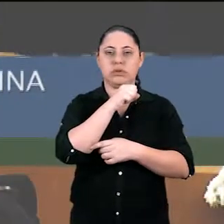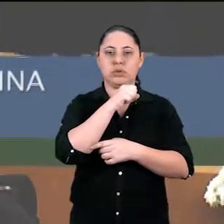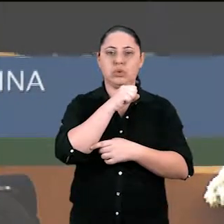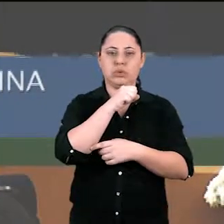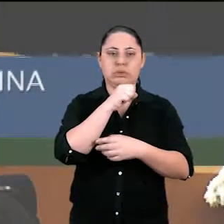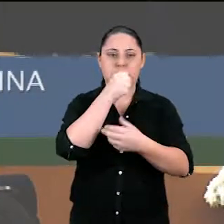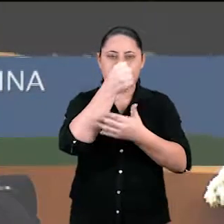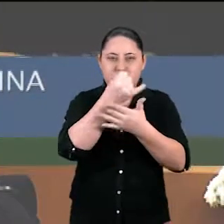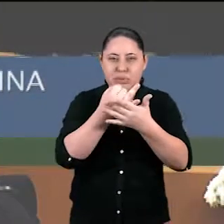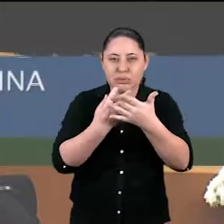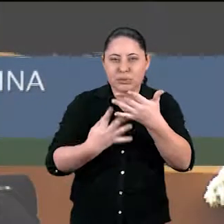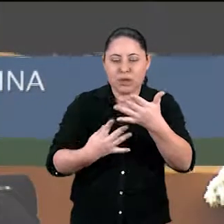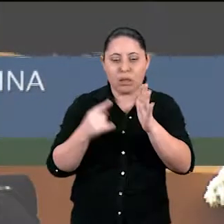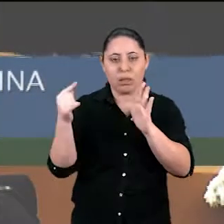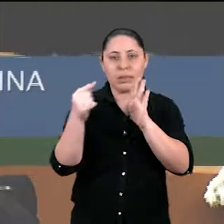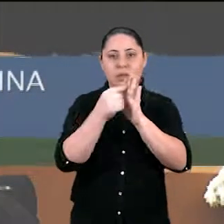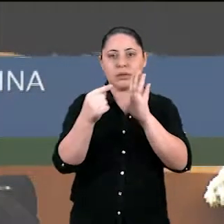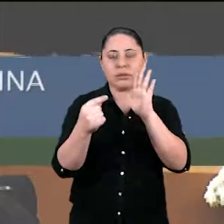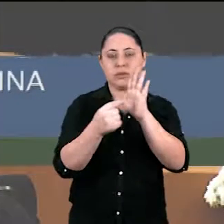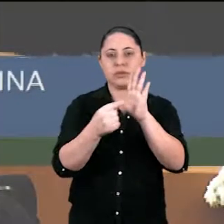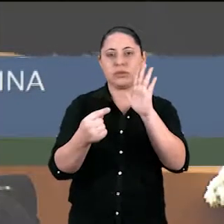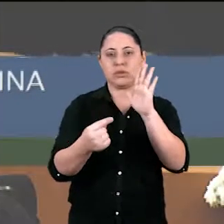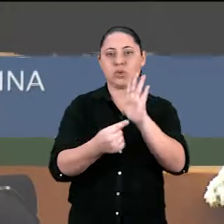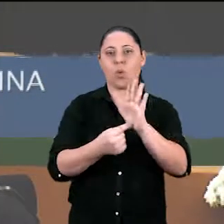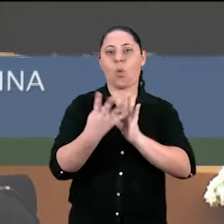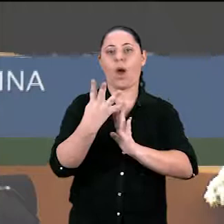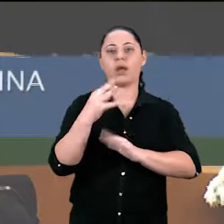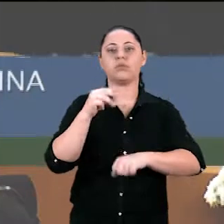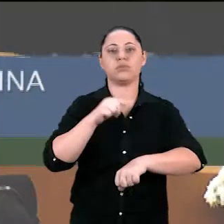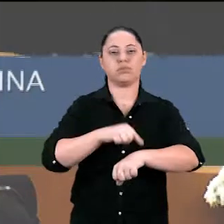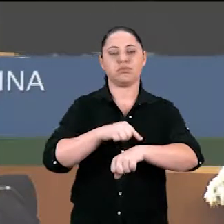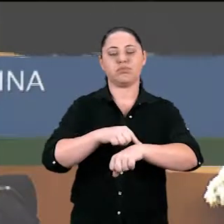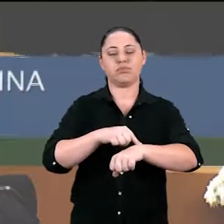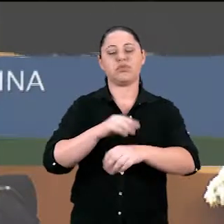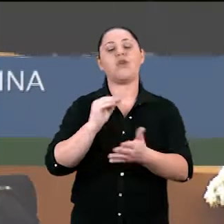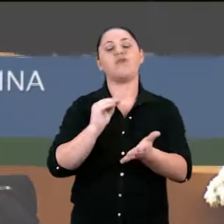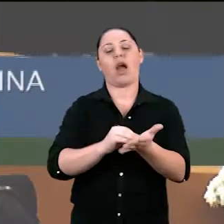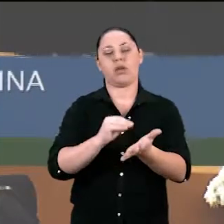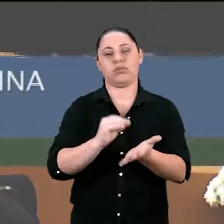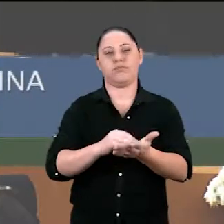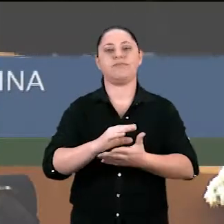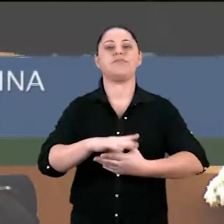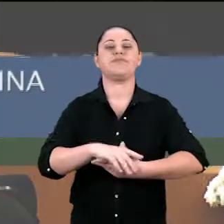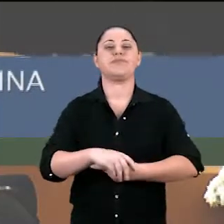rápido dos meus demais pontos nos 4 minutos que me restam.